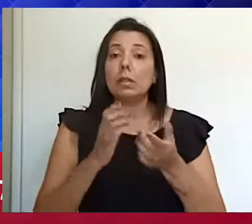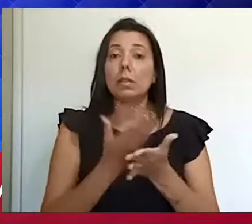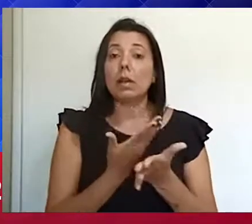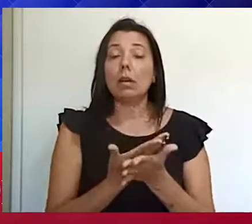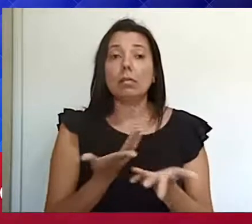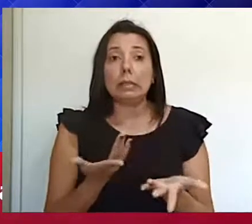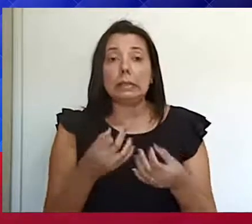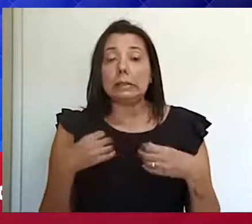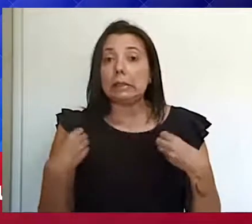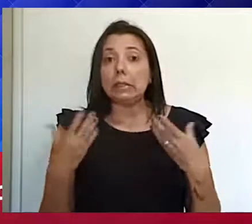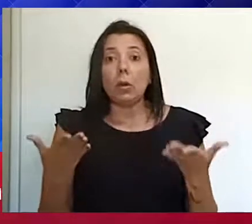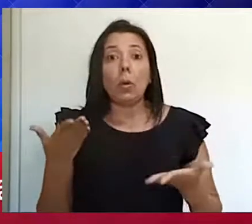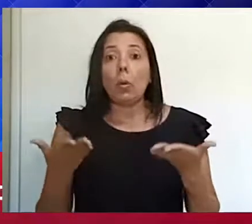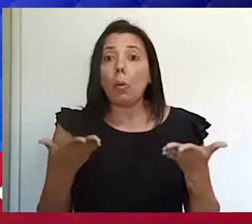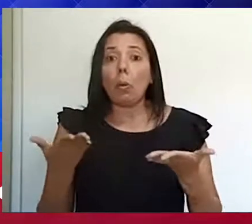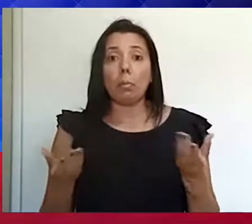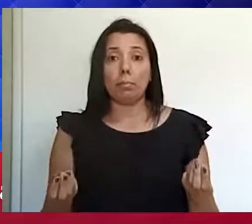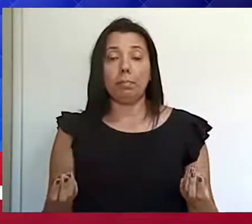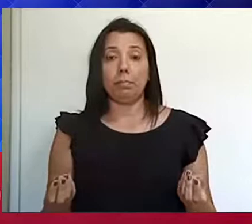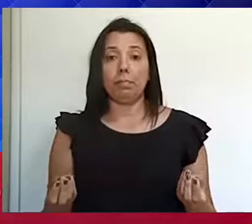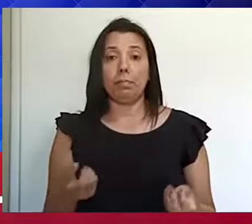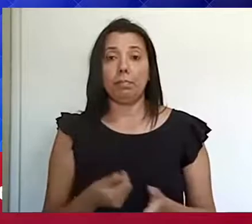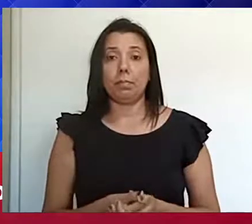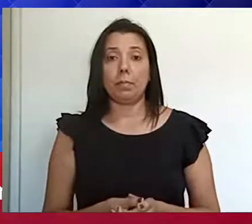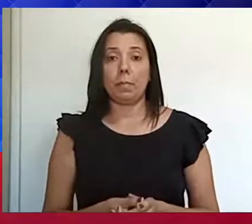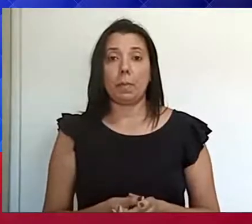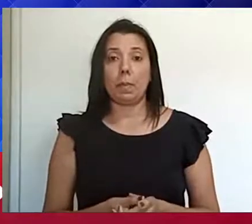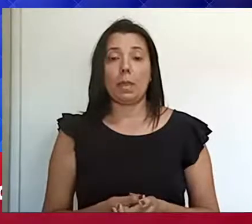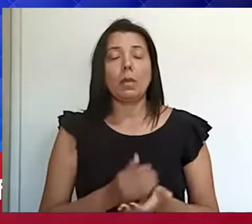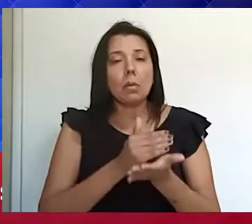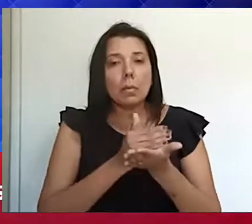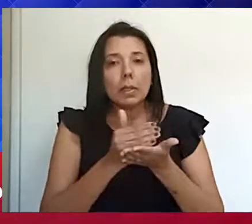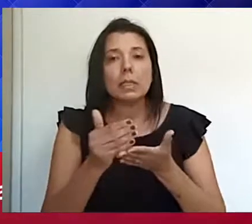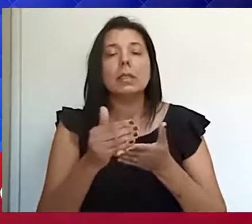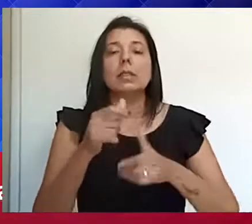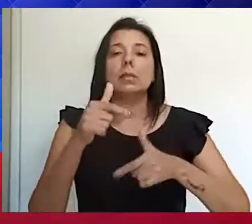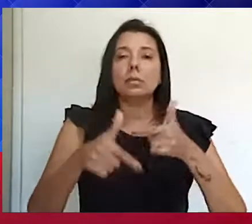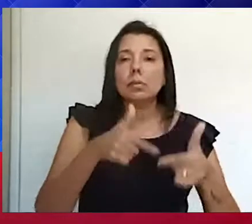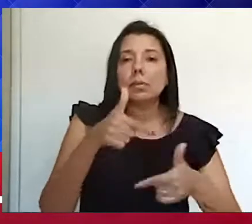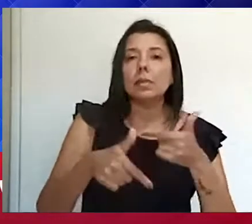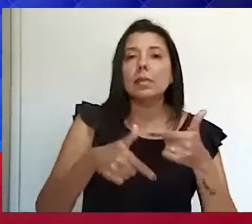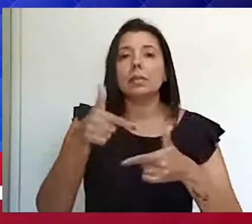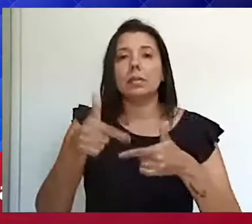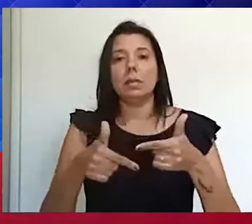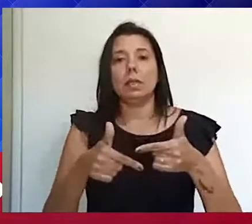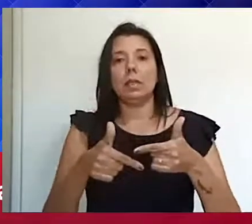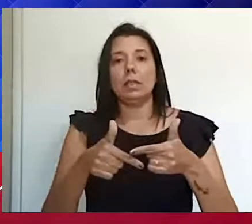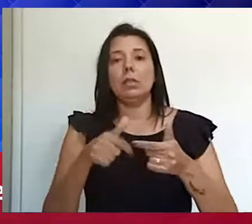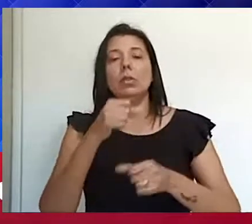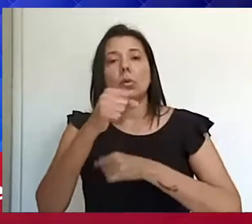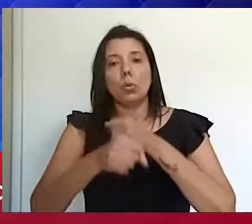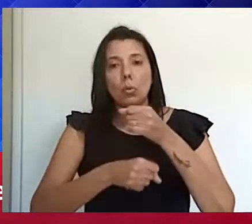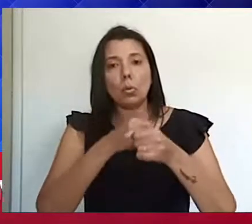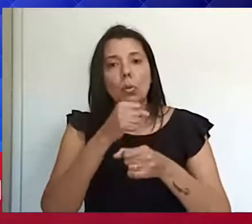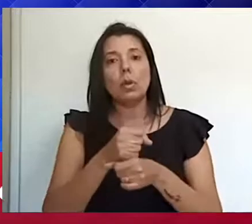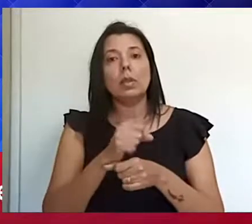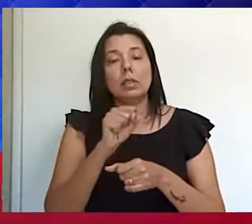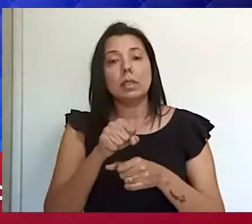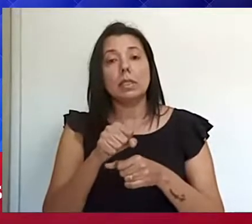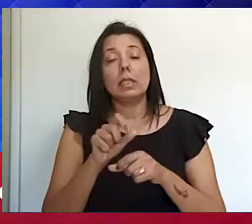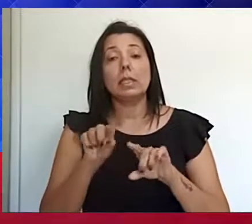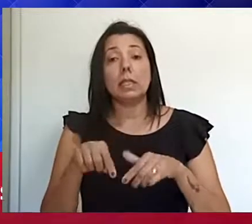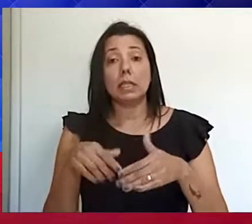Que a gente estava iniciando esse trabalho, um ano letivo, e de uma hora para outra a gente se viu